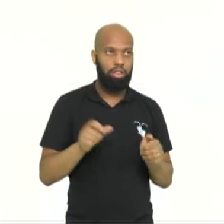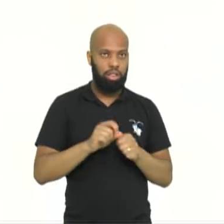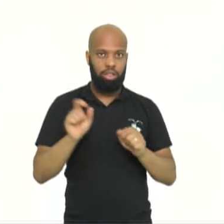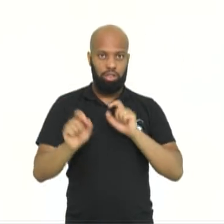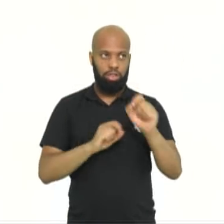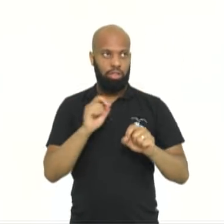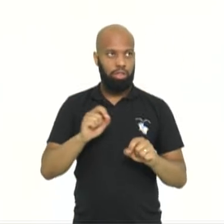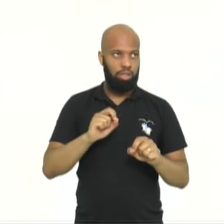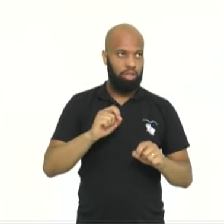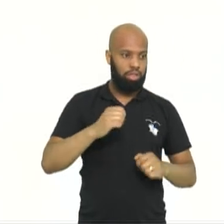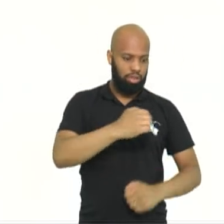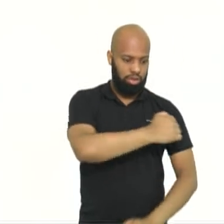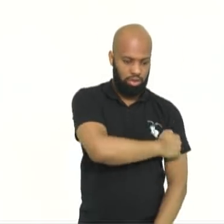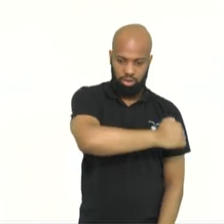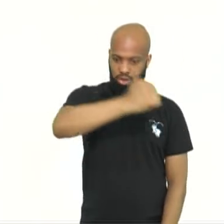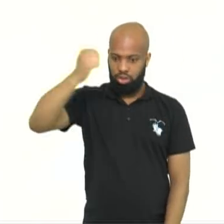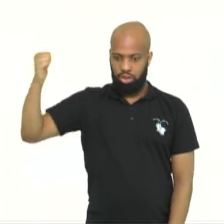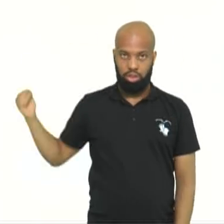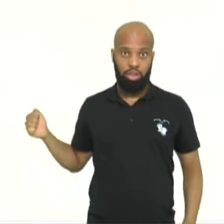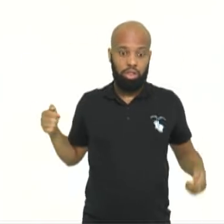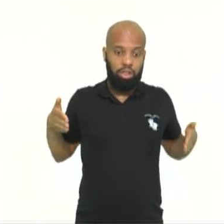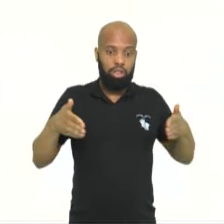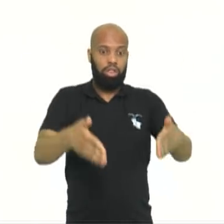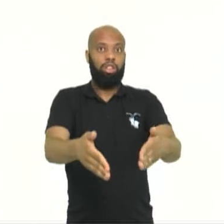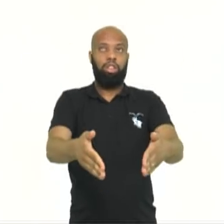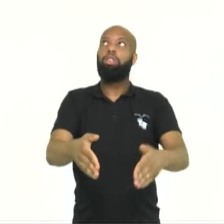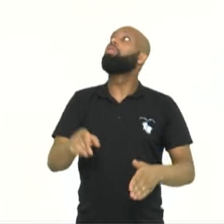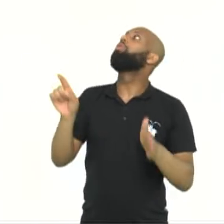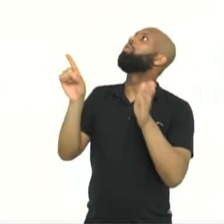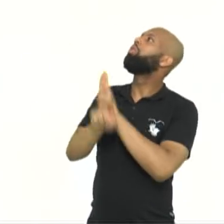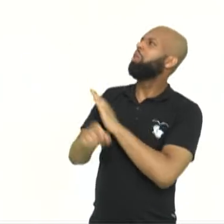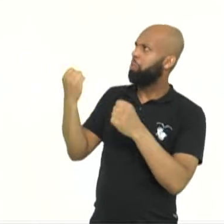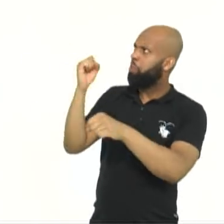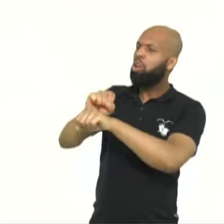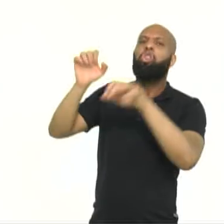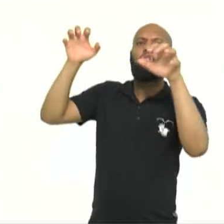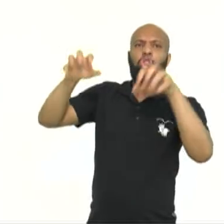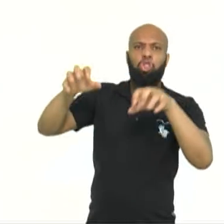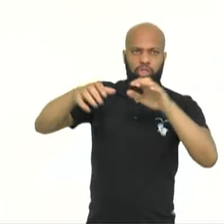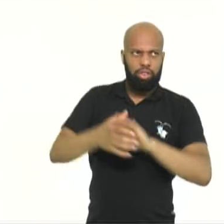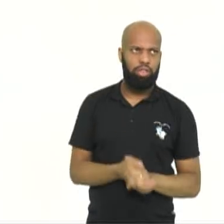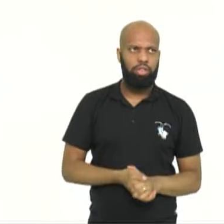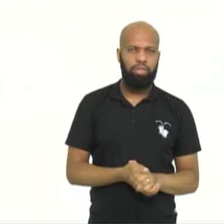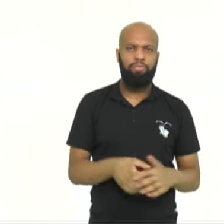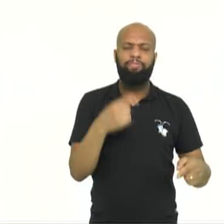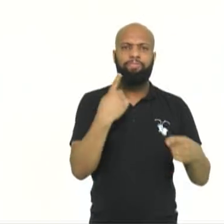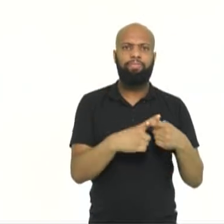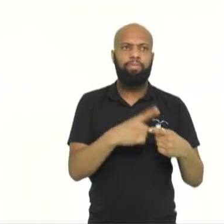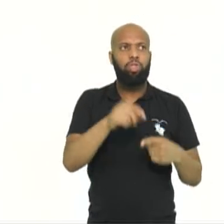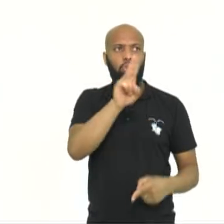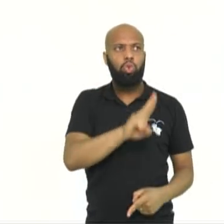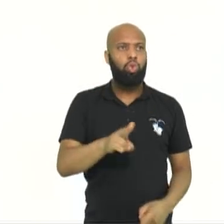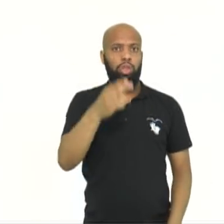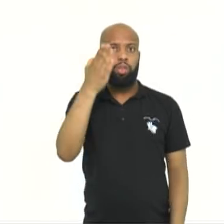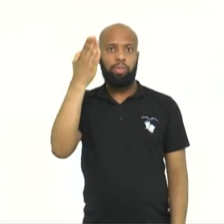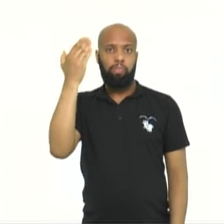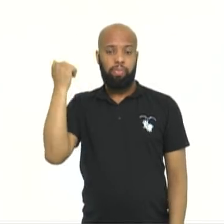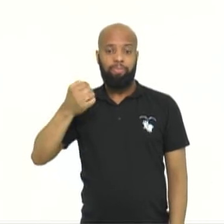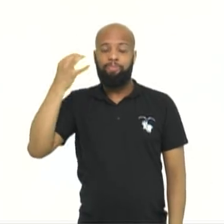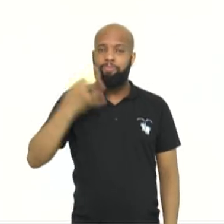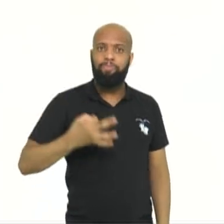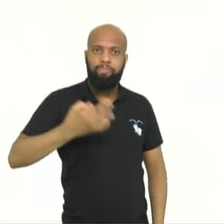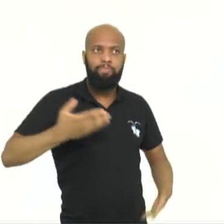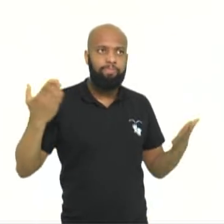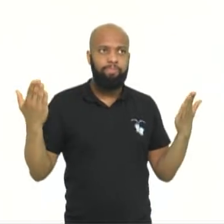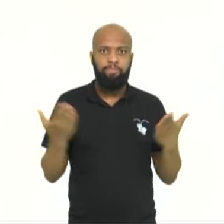caixão e perguntou, será que já parou de chover? Por que foi empregado aqui o pretérito perfeito